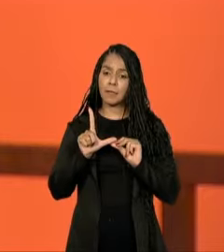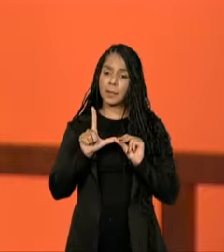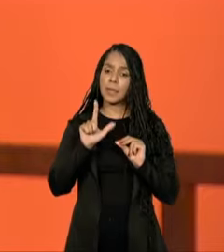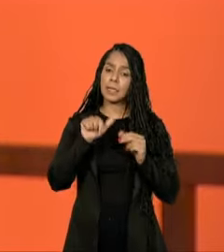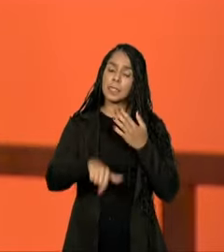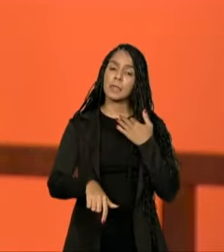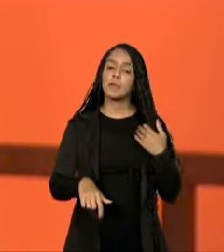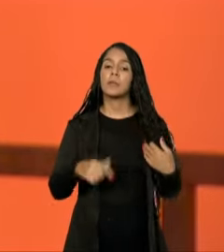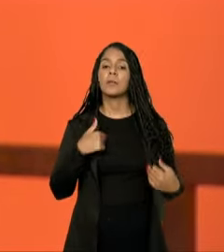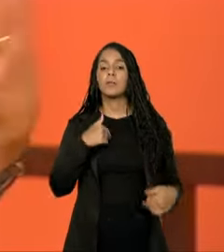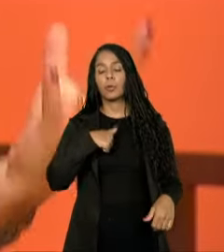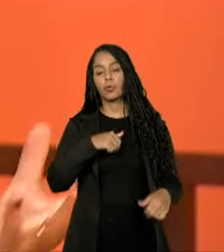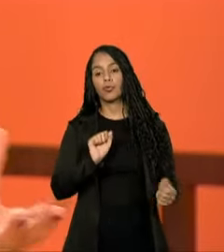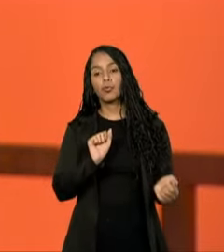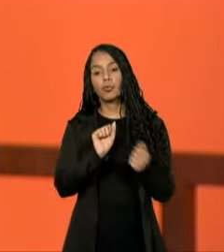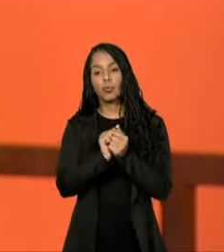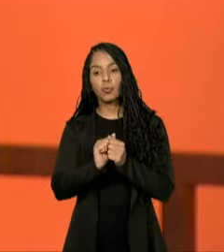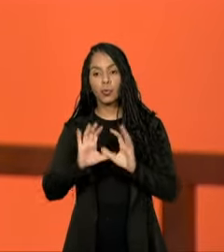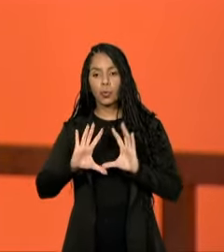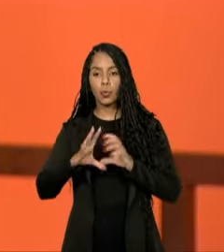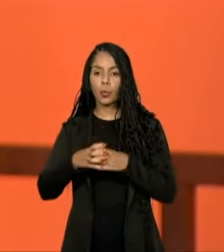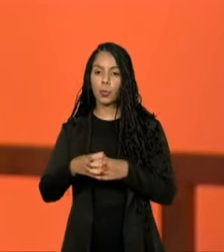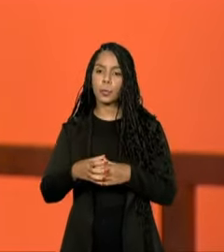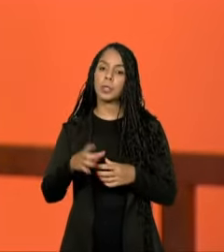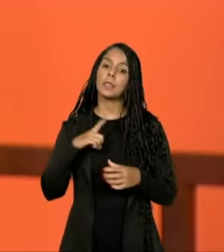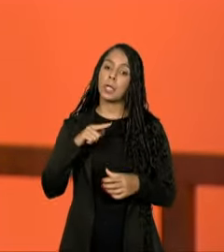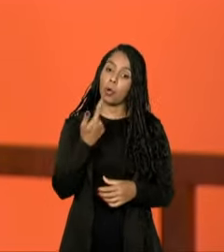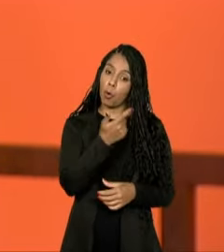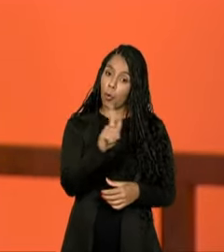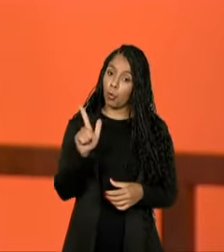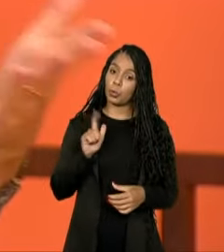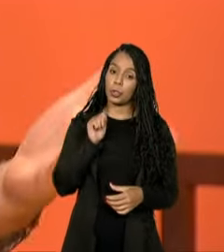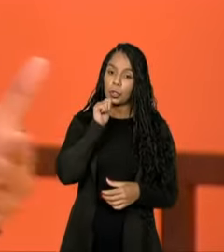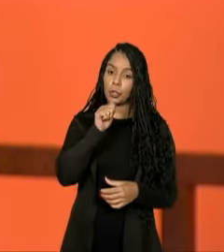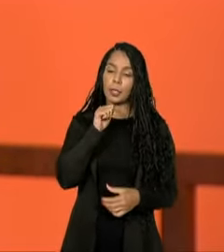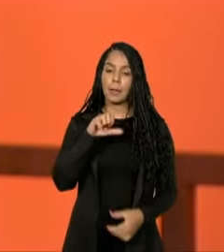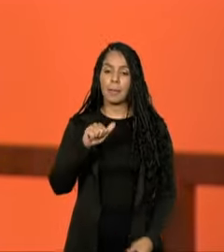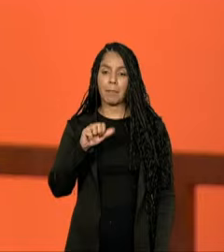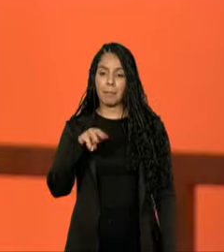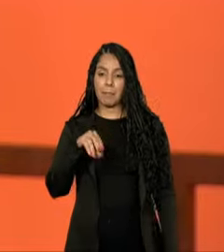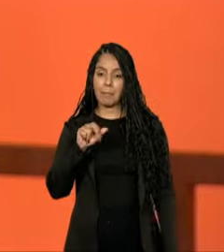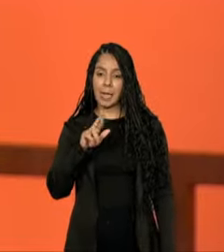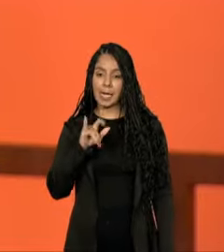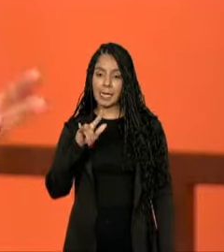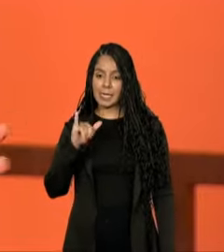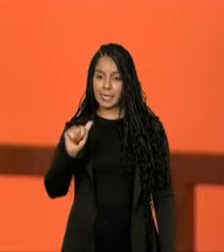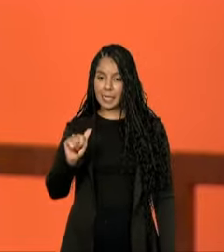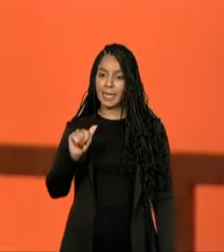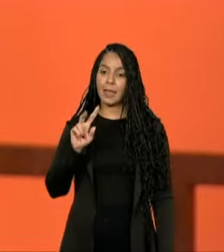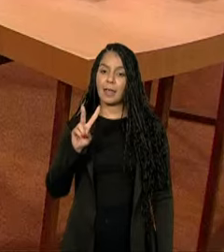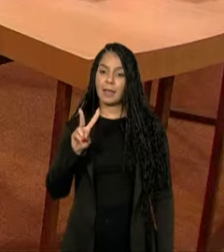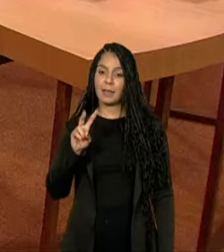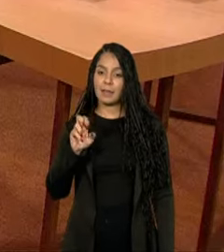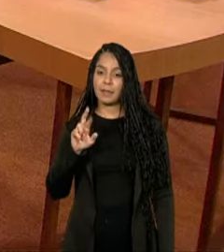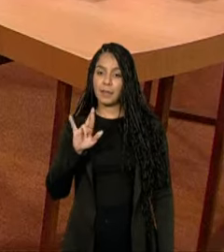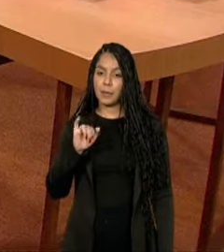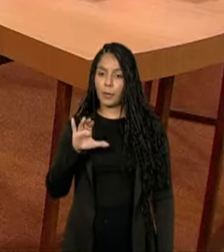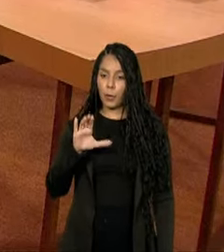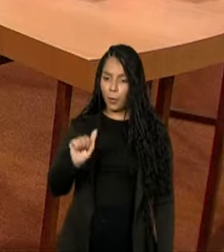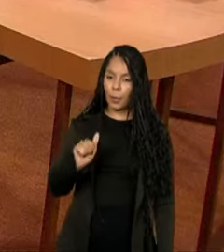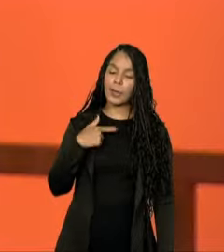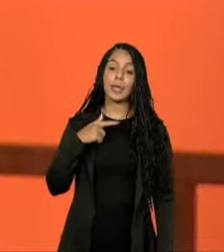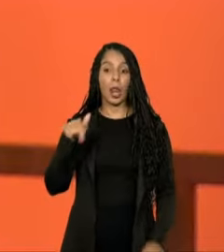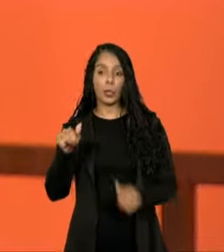para me juntar a um time, né, que já tem outra as mulheres também, tem a Marília, tem a Verônica. Uhum. Toda Marília time... Rigoni, que está aqui isso, com a gente.